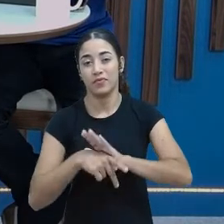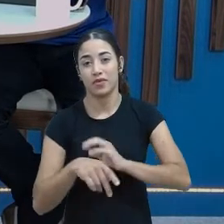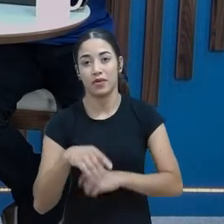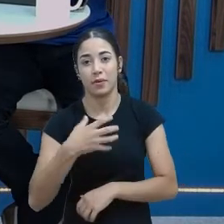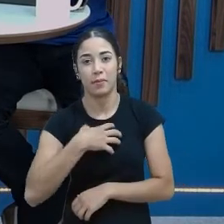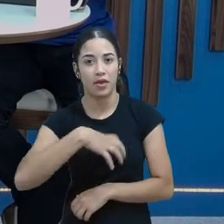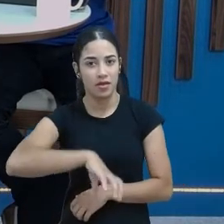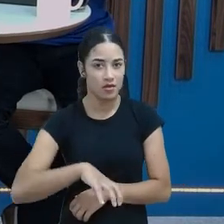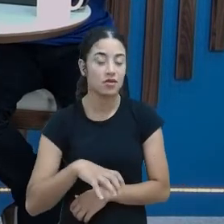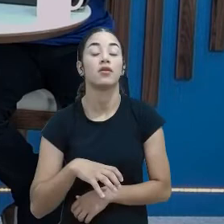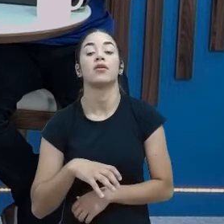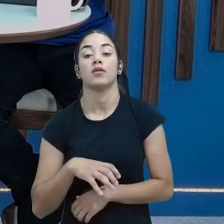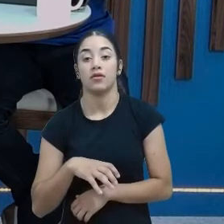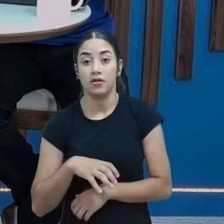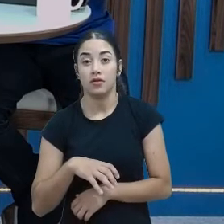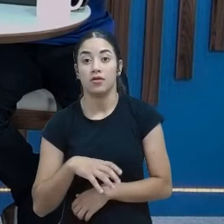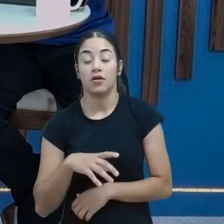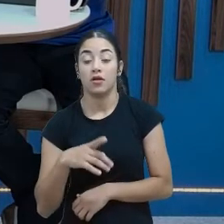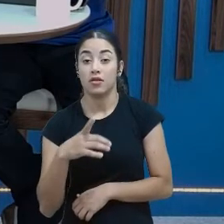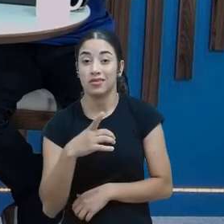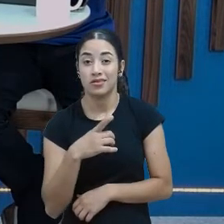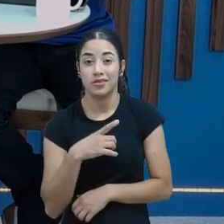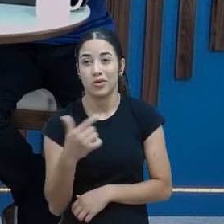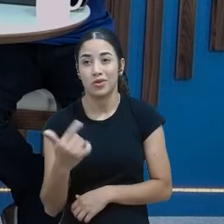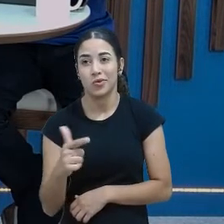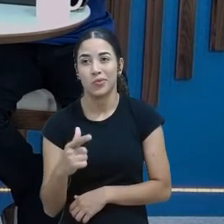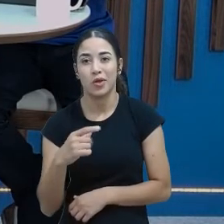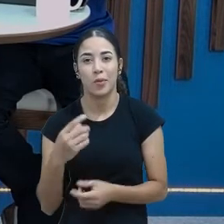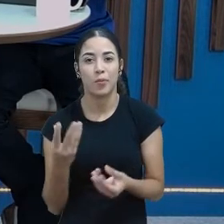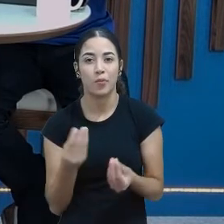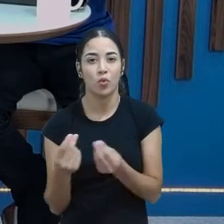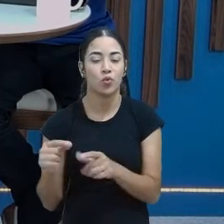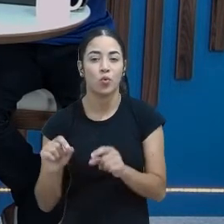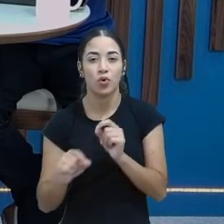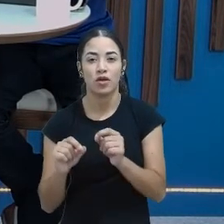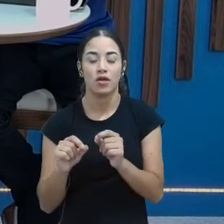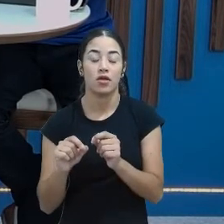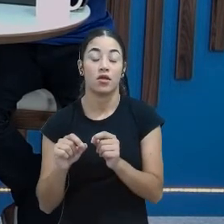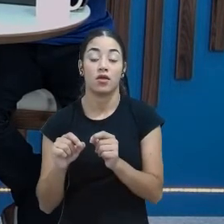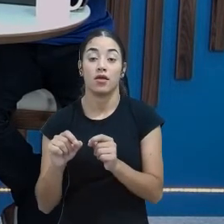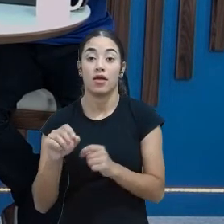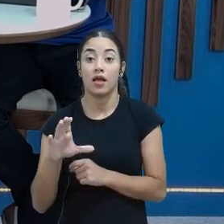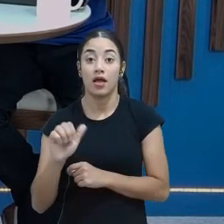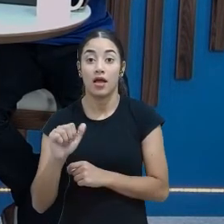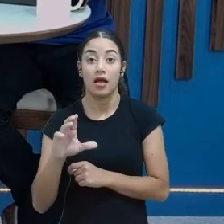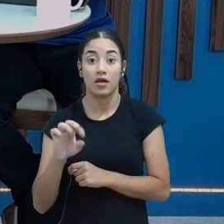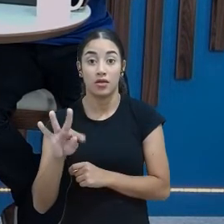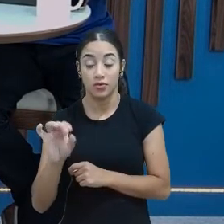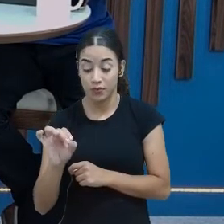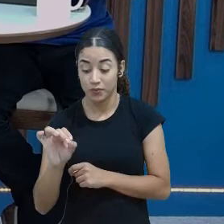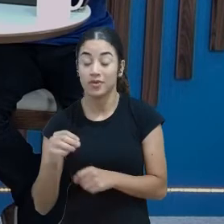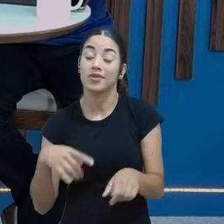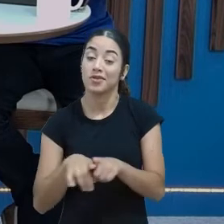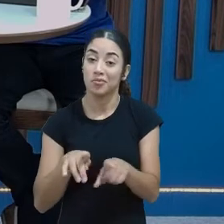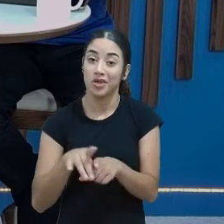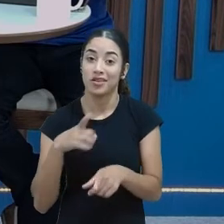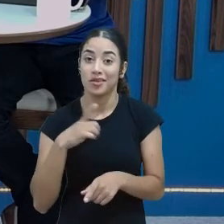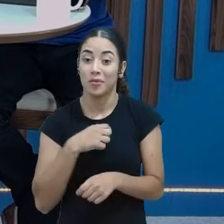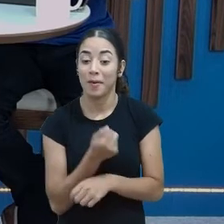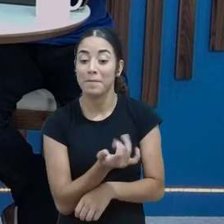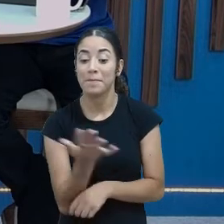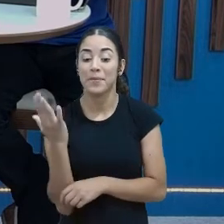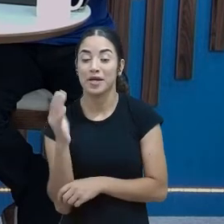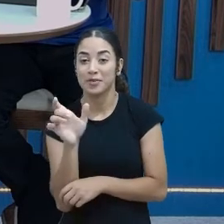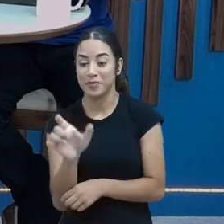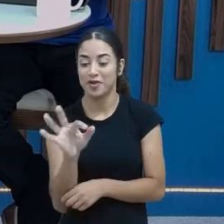chique-chique, né? A gente não tem muito cactos, mas tem palma. Tem uma planta chamada favela, né? Uma